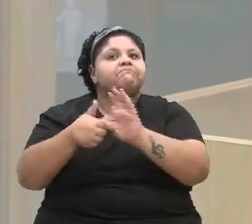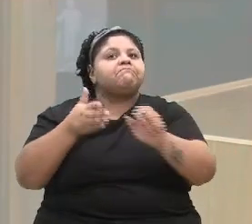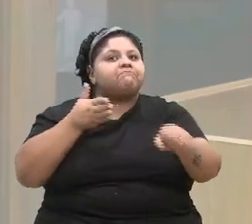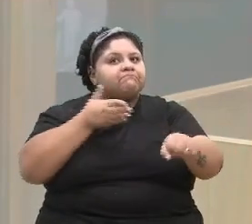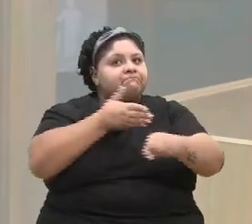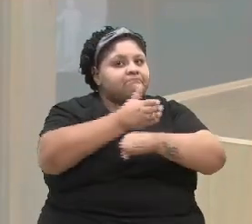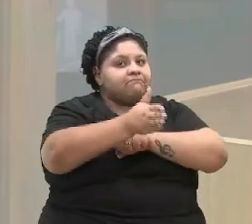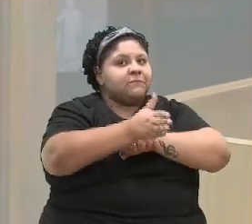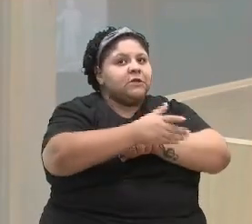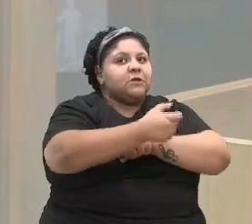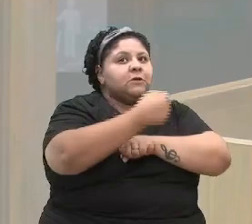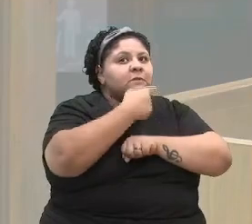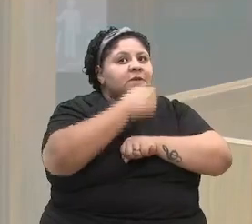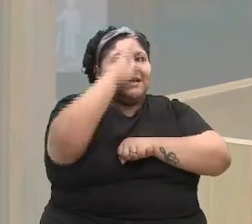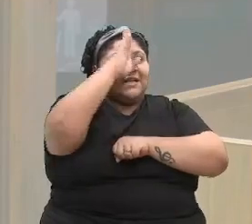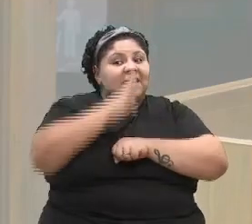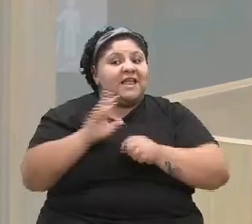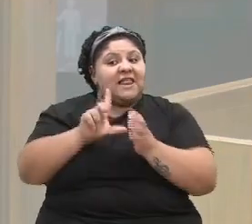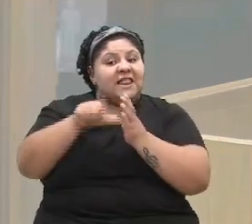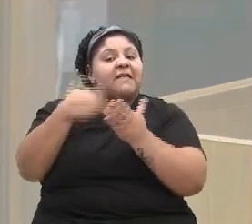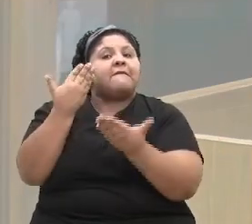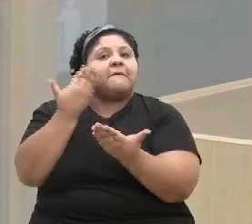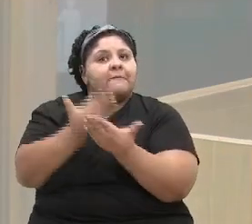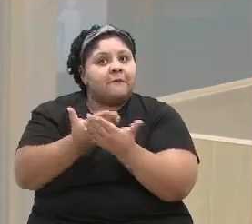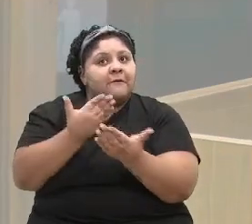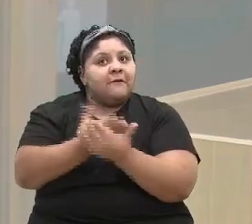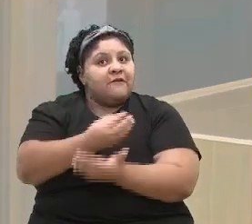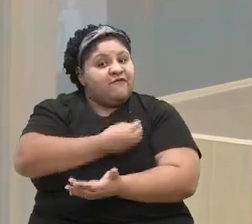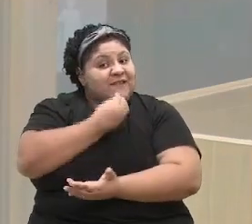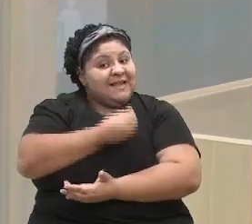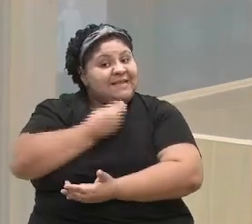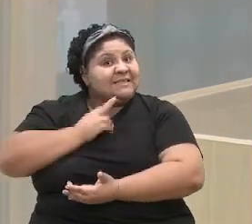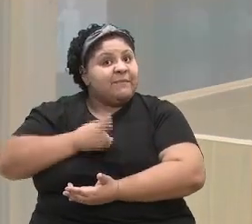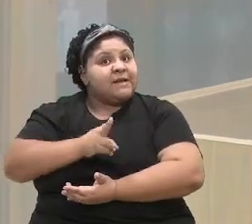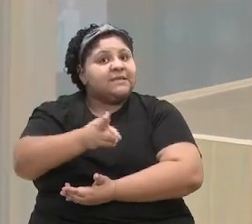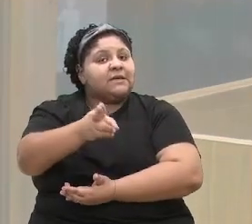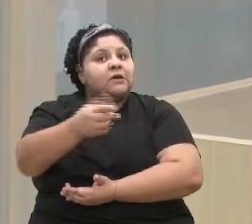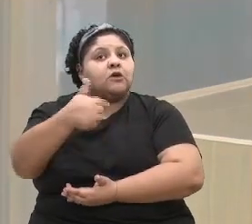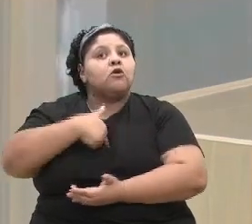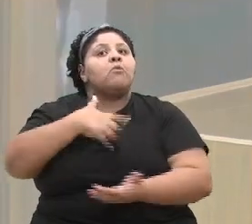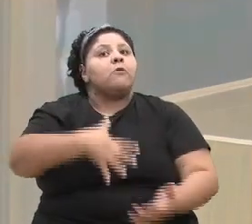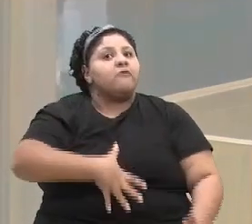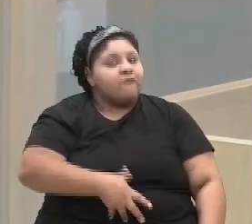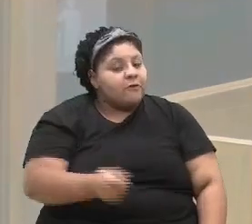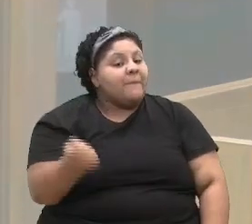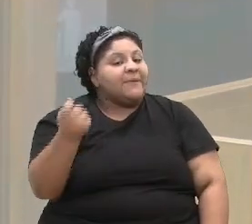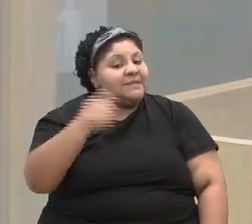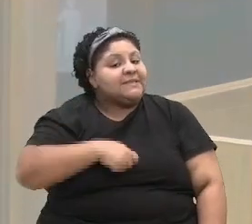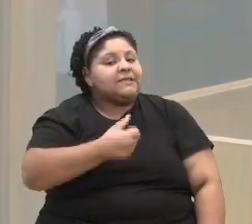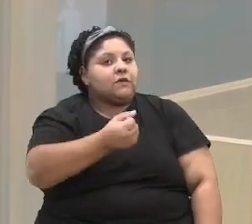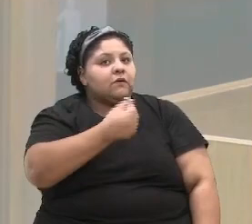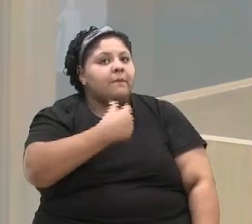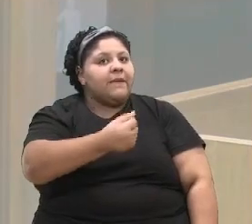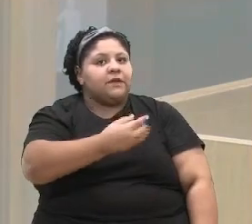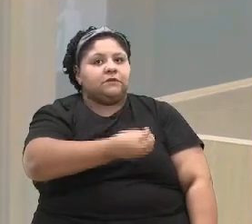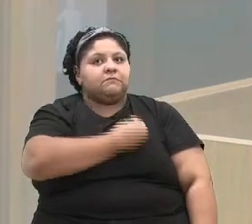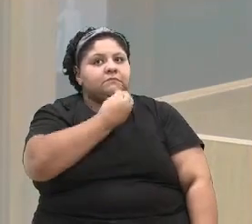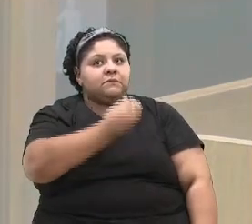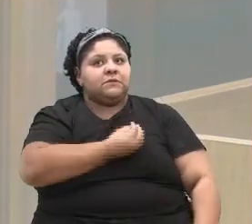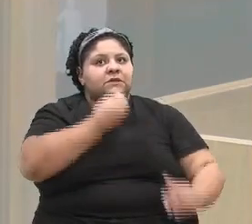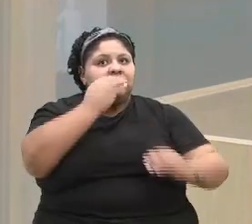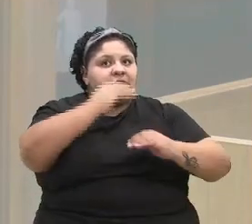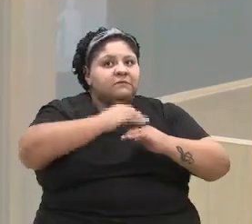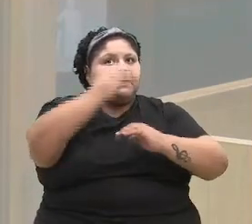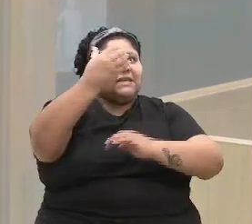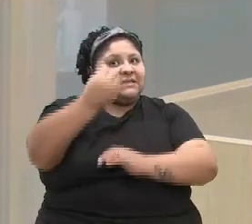medicação gratuita pós-estudo e de forma vitalícia. O meu filho precisa desse remédio para viver. E mais 6